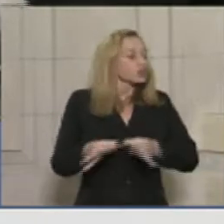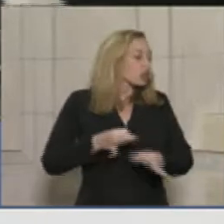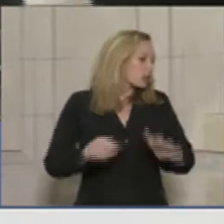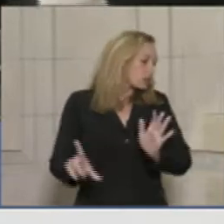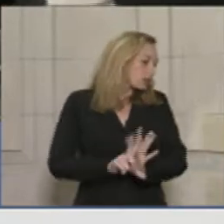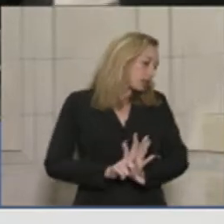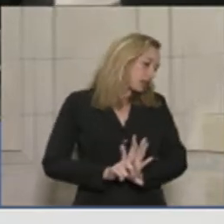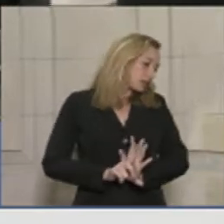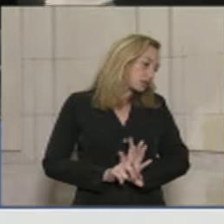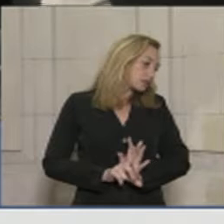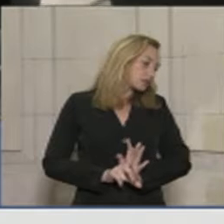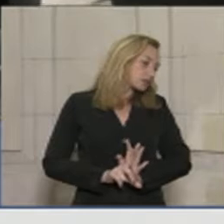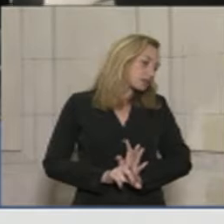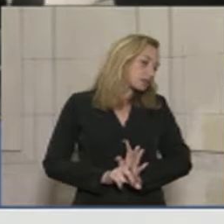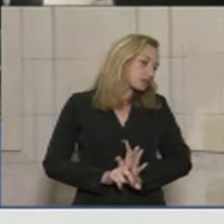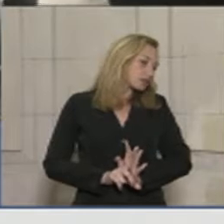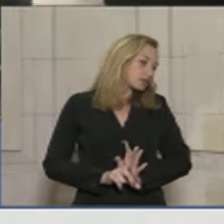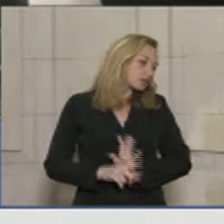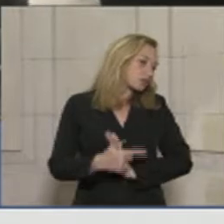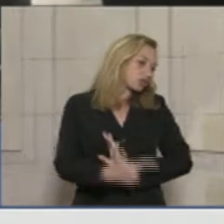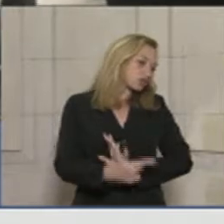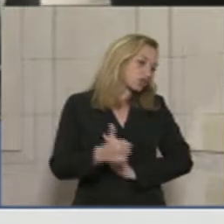Projeto de lei